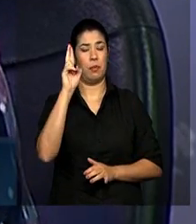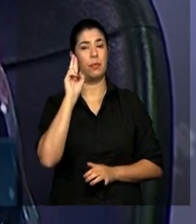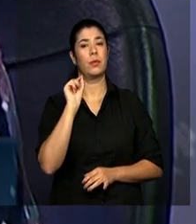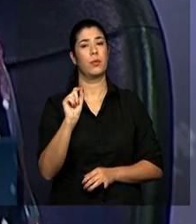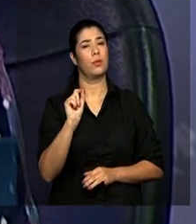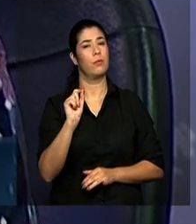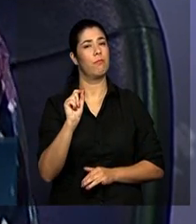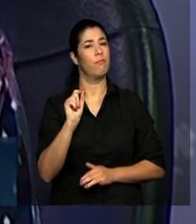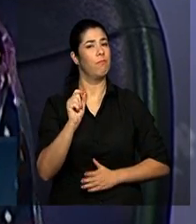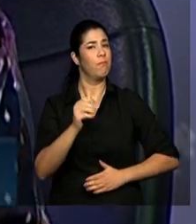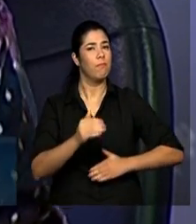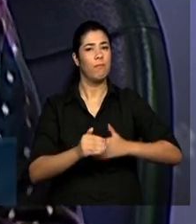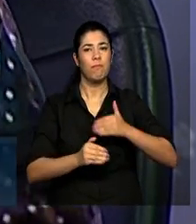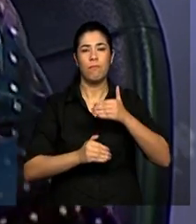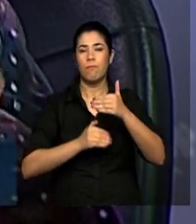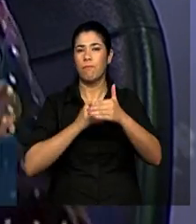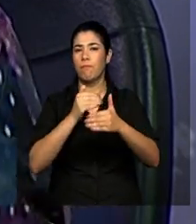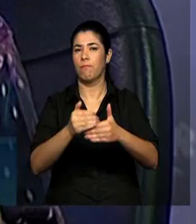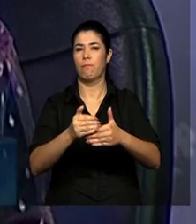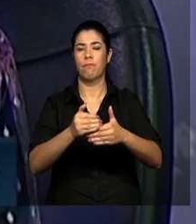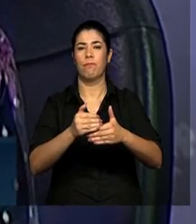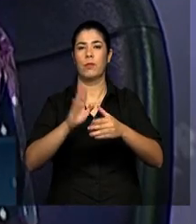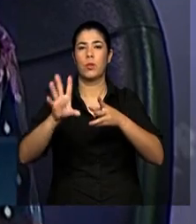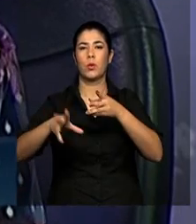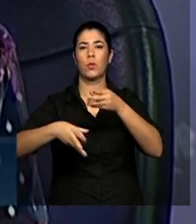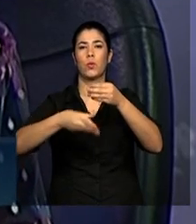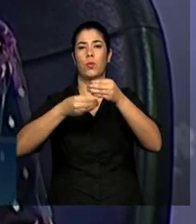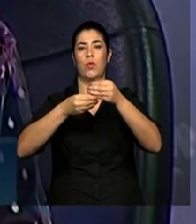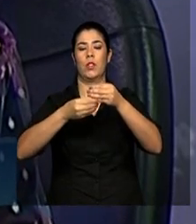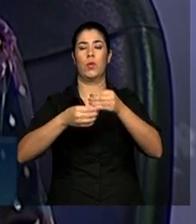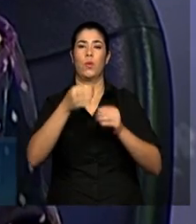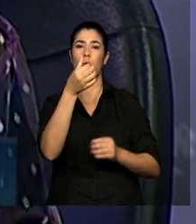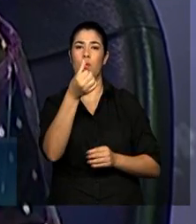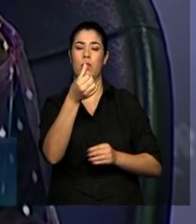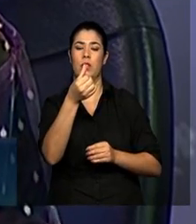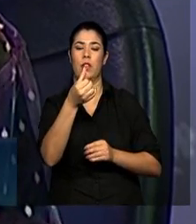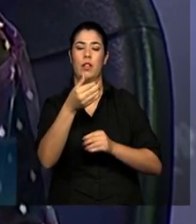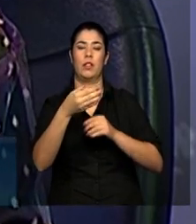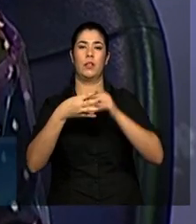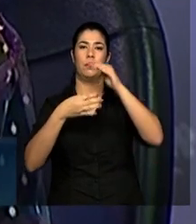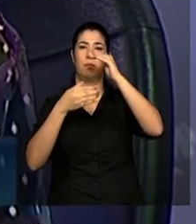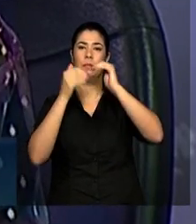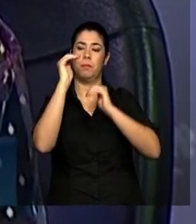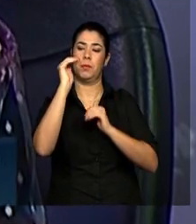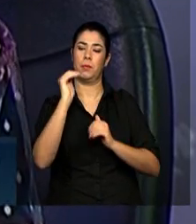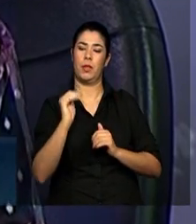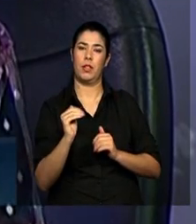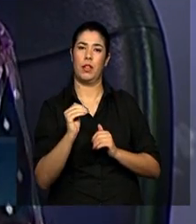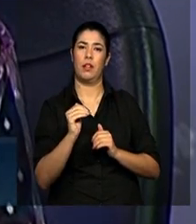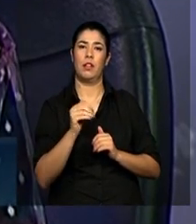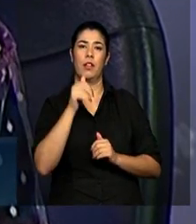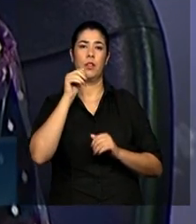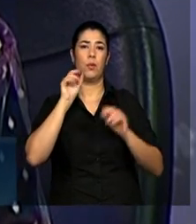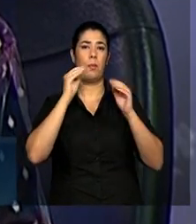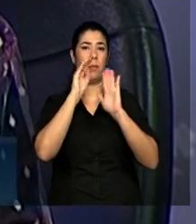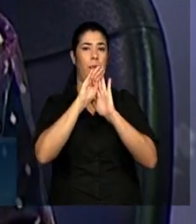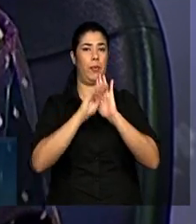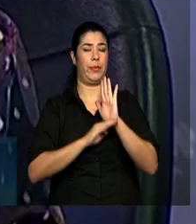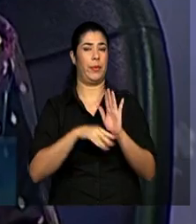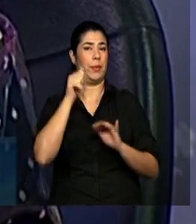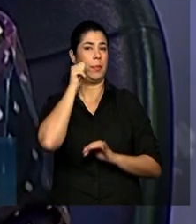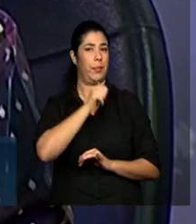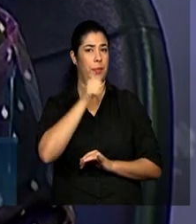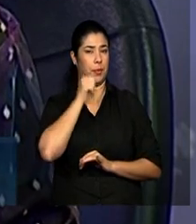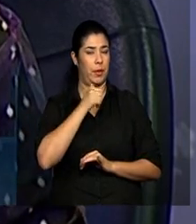passo que completa os eixos do programa Mulher Viver Sem Violência